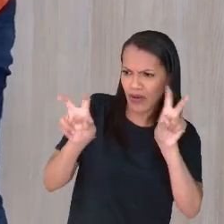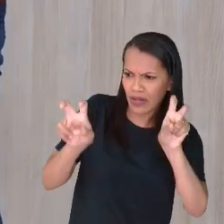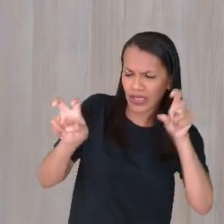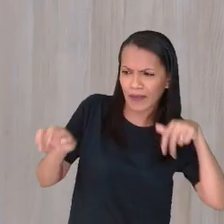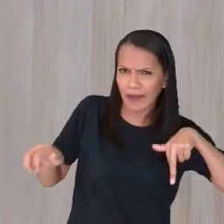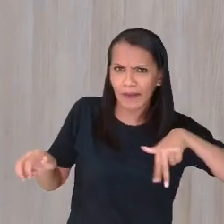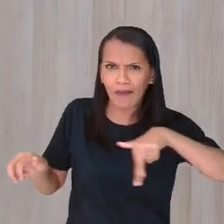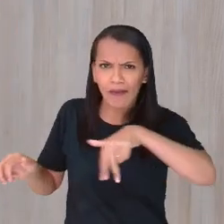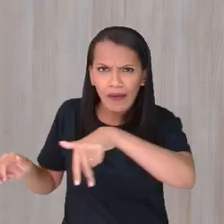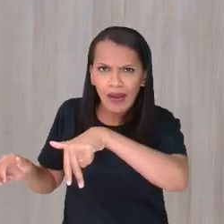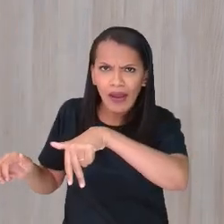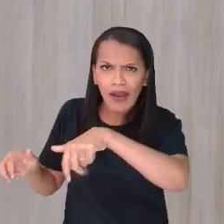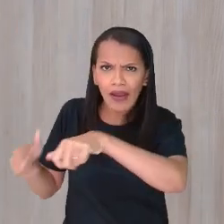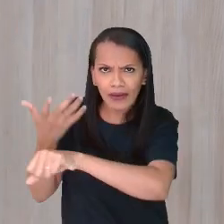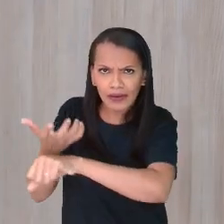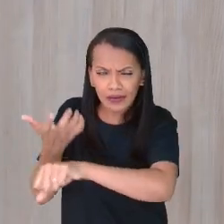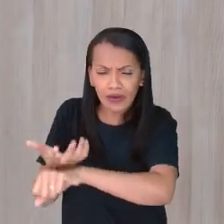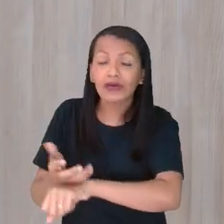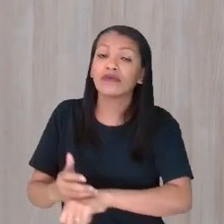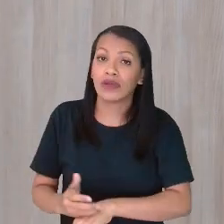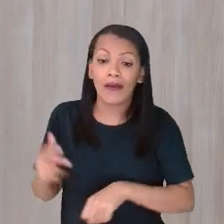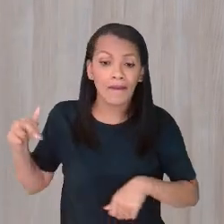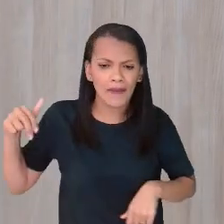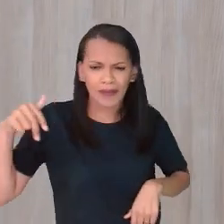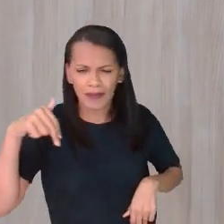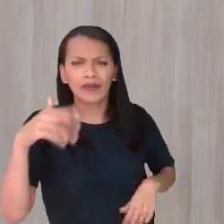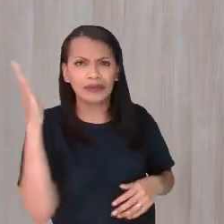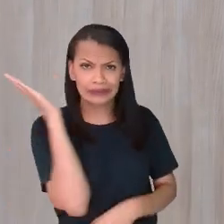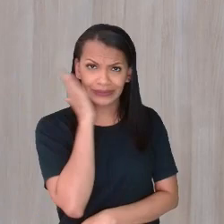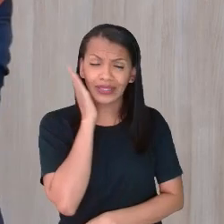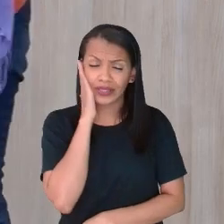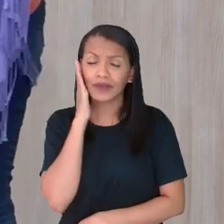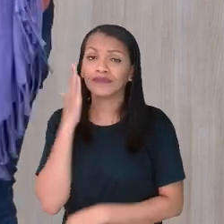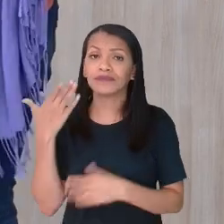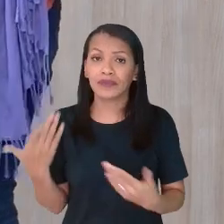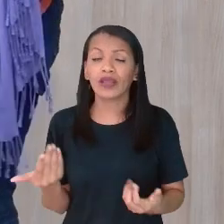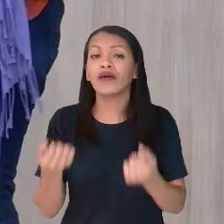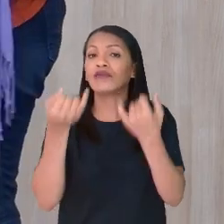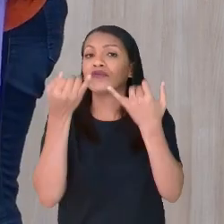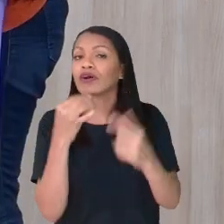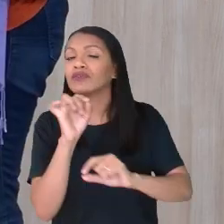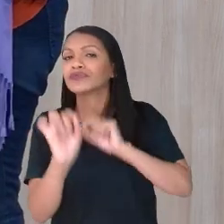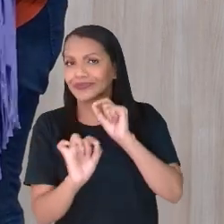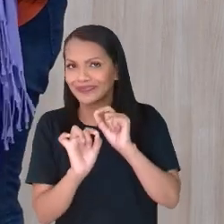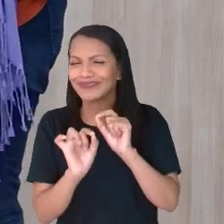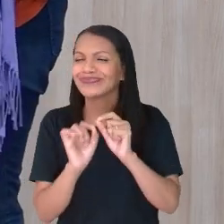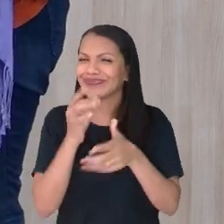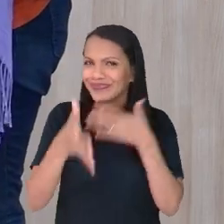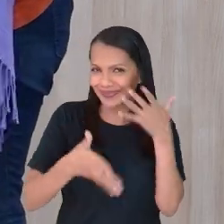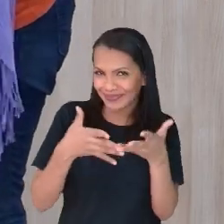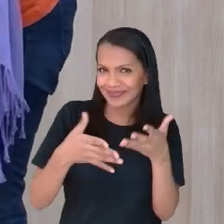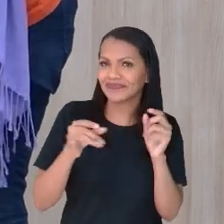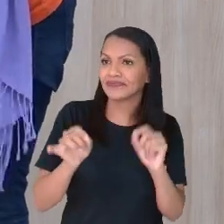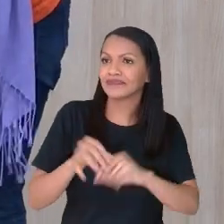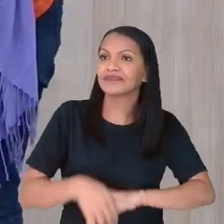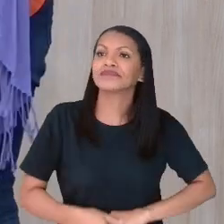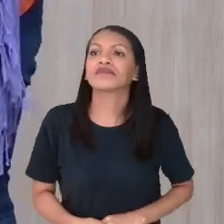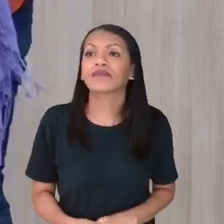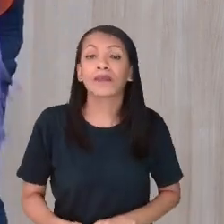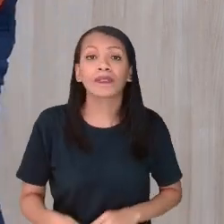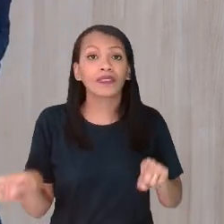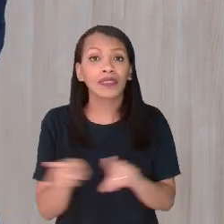atrás de fulano até o jardim. E fala. Aí vem a fala, ok? Fala